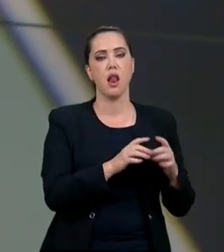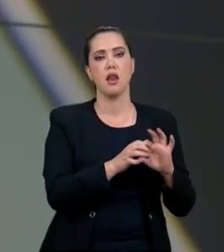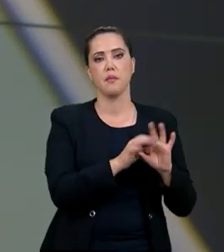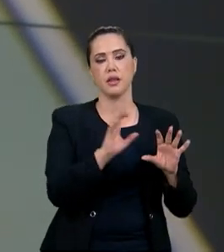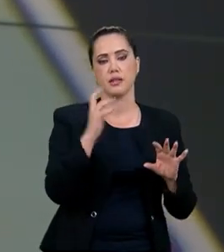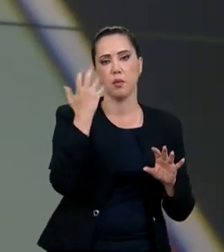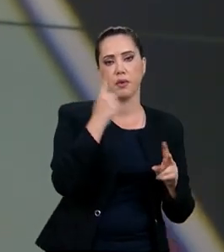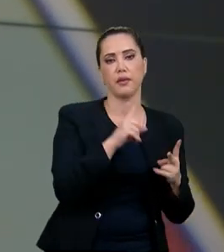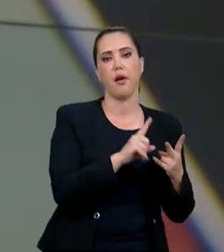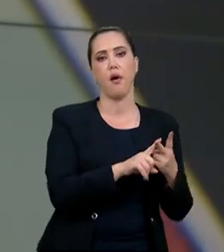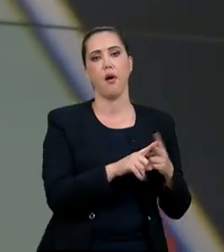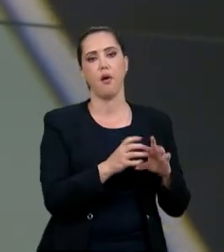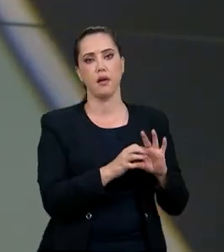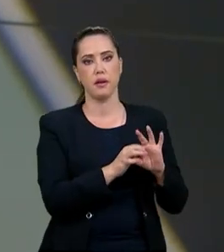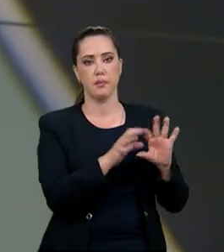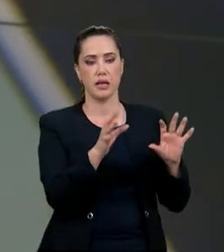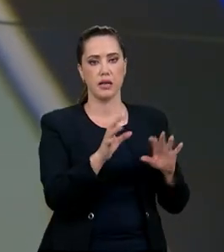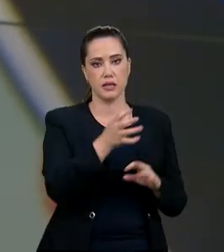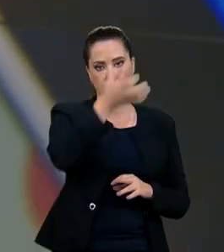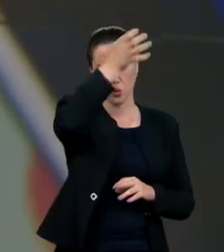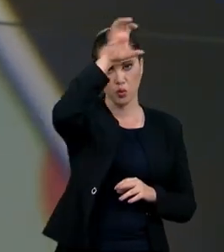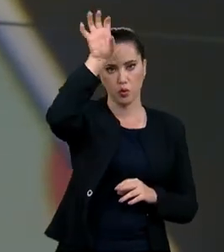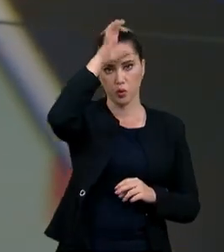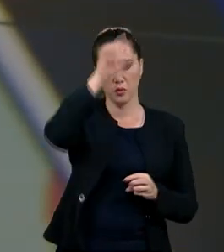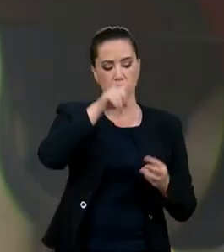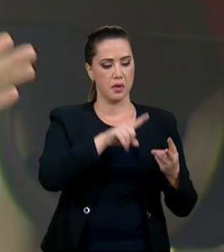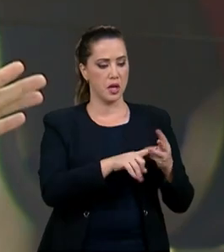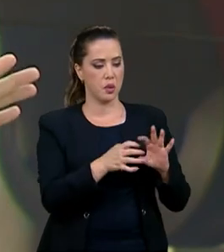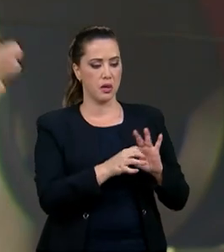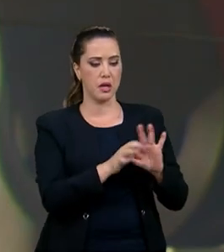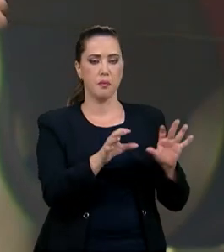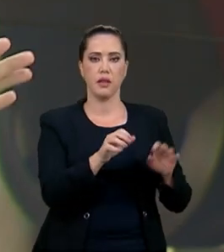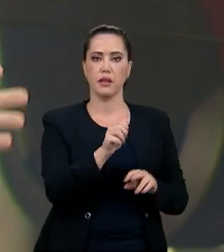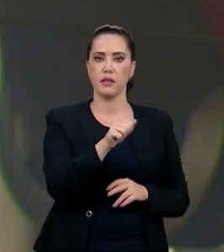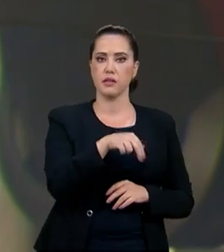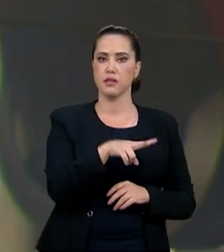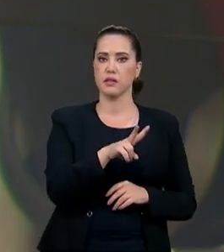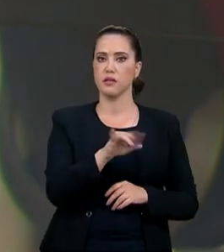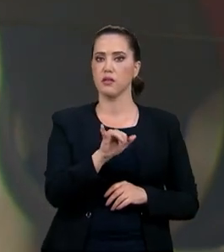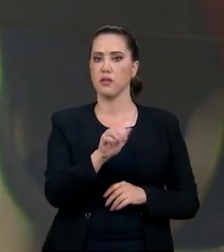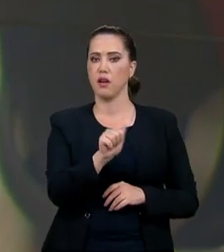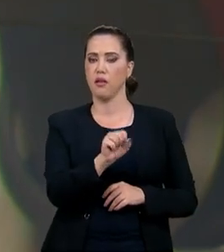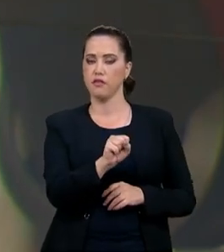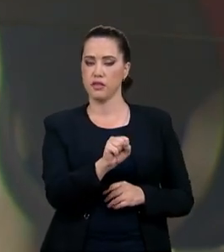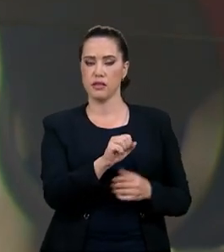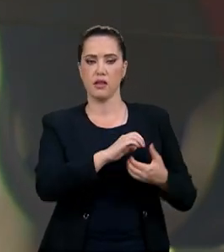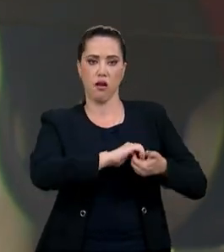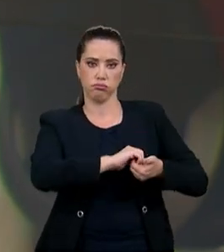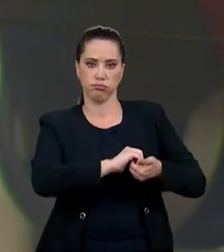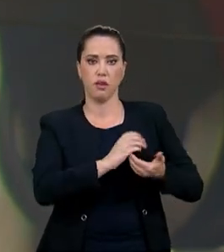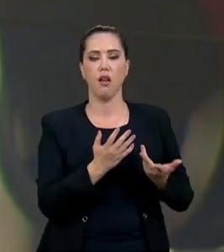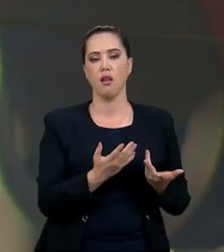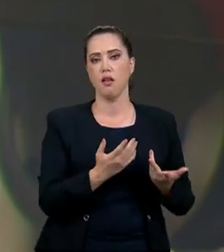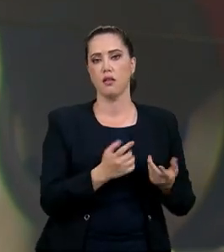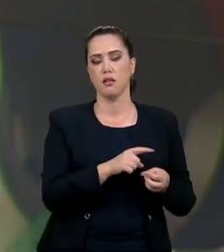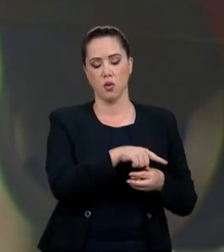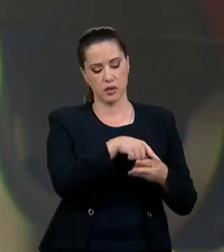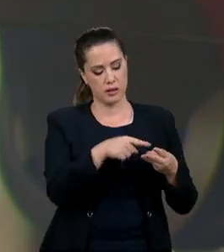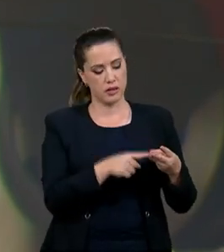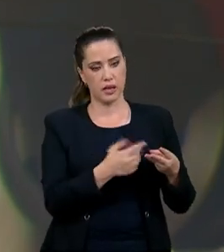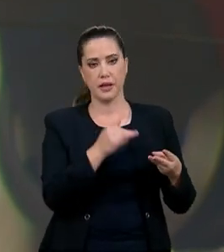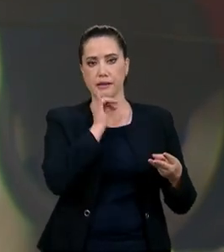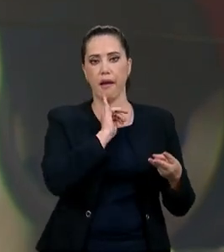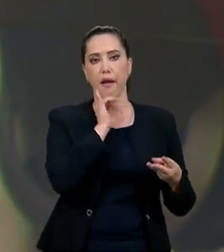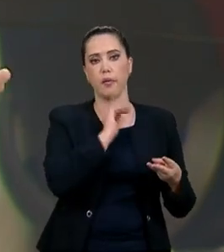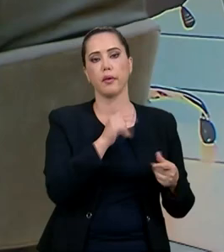ambiental, autorização do Corpo de Bombeiros e da Anvisa. Para essas 300 atividades, dado o seu baixíssimo risco, atividades digitais,